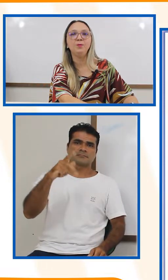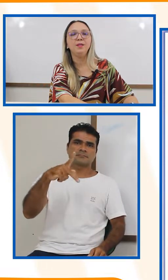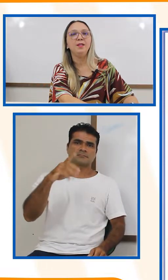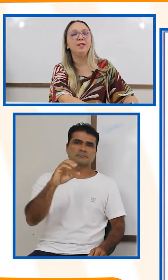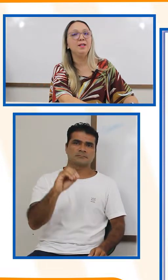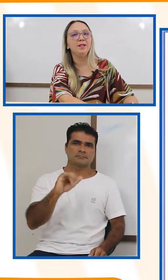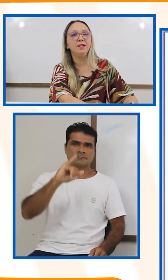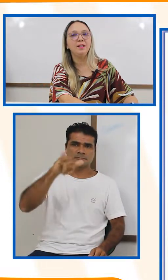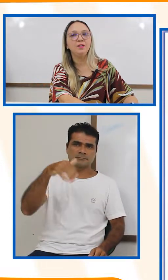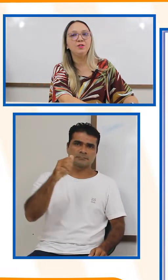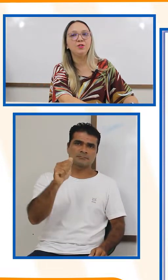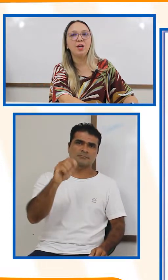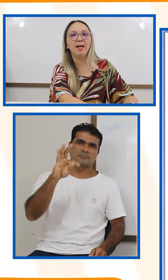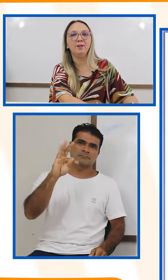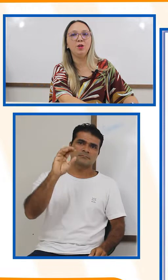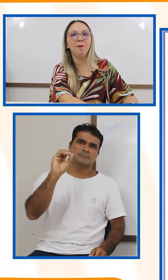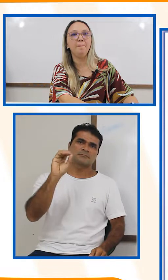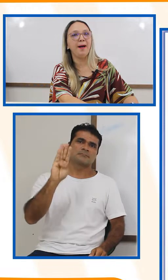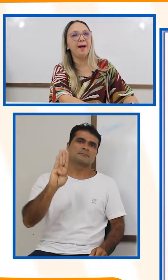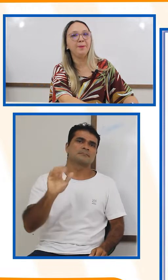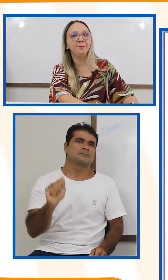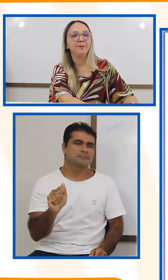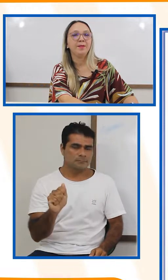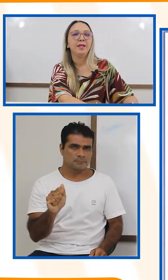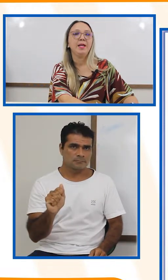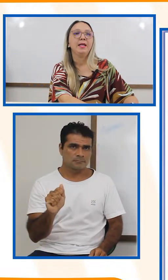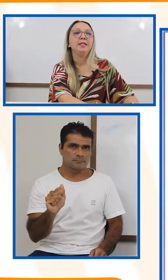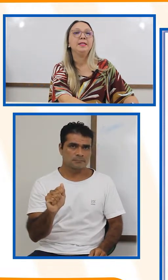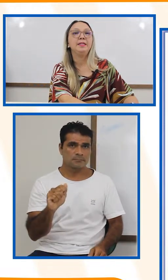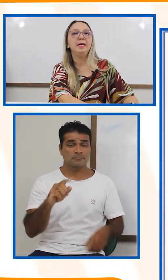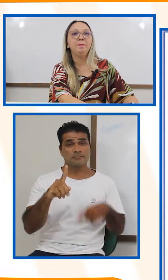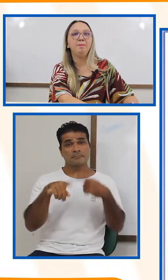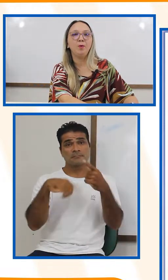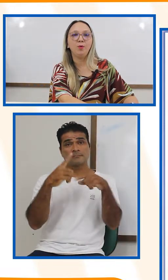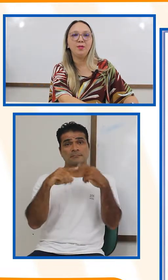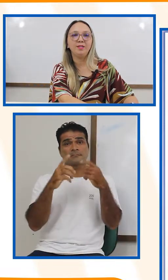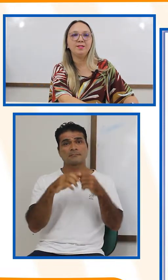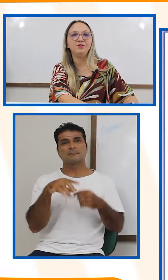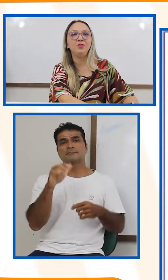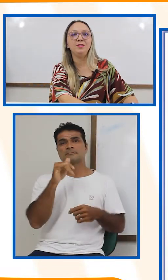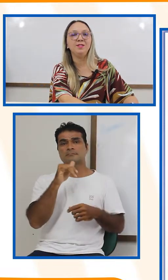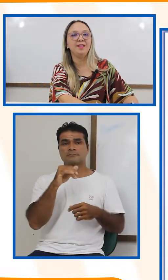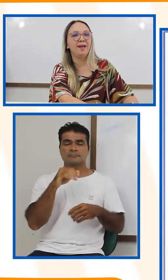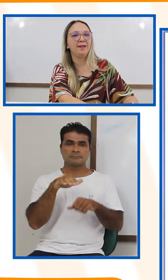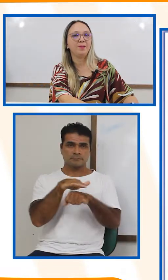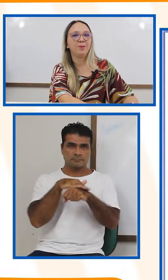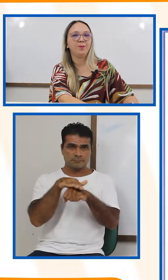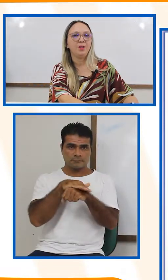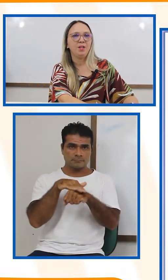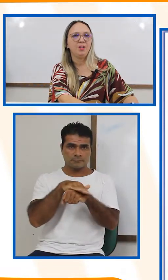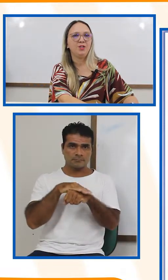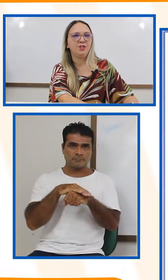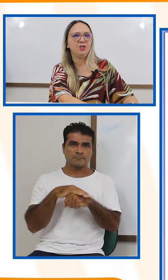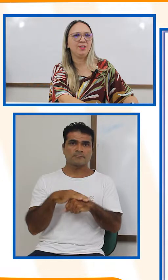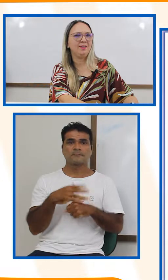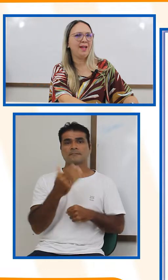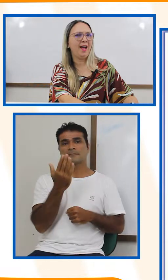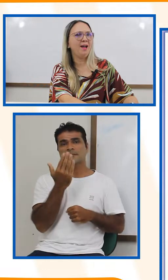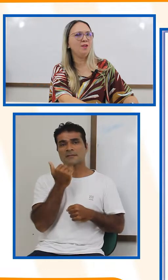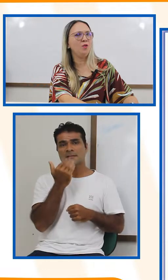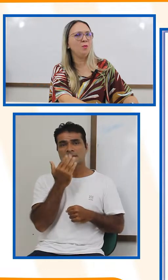jenipapo e jatobá. Depois disseram: